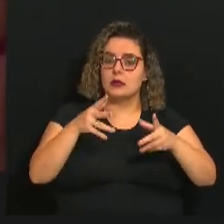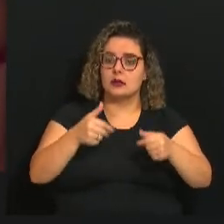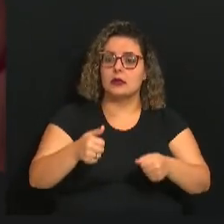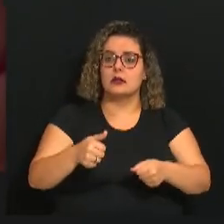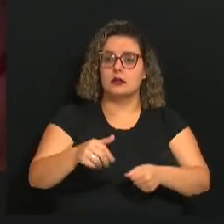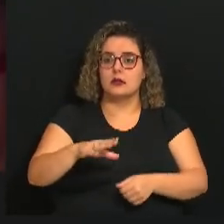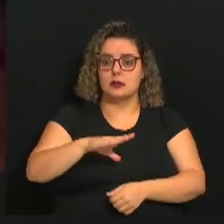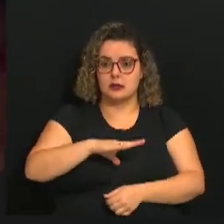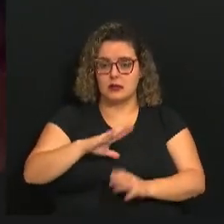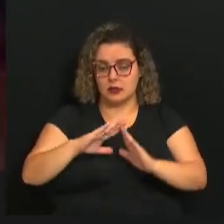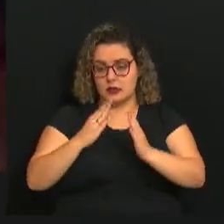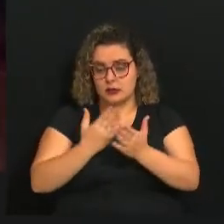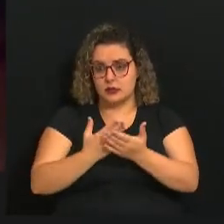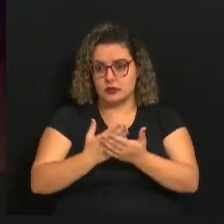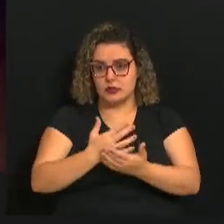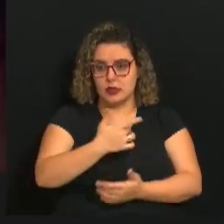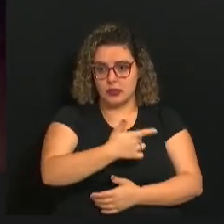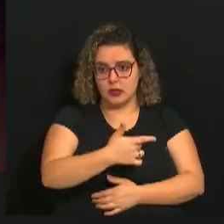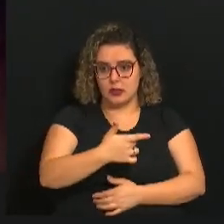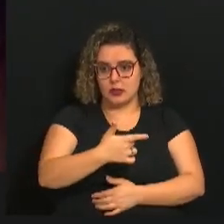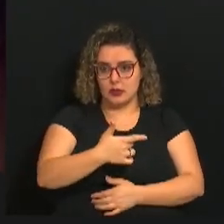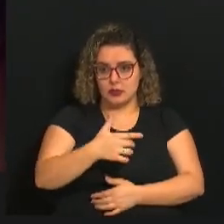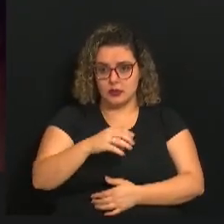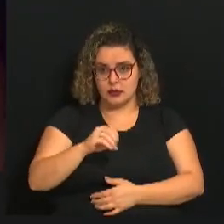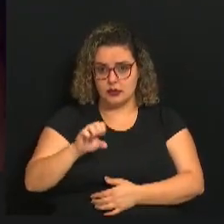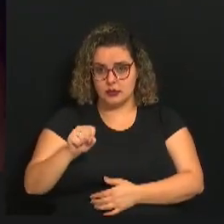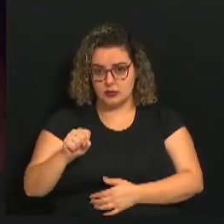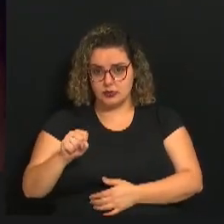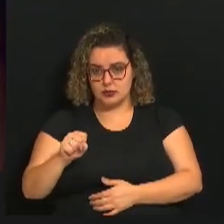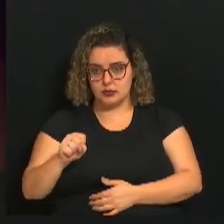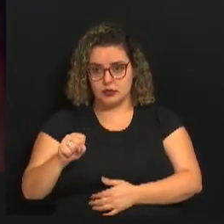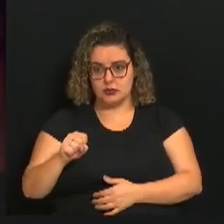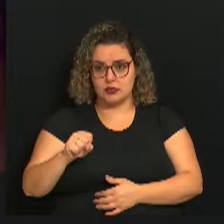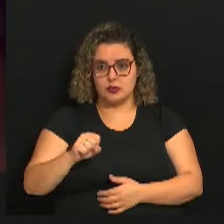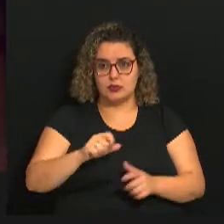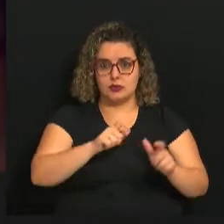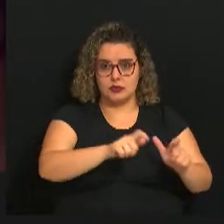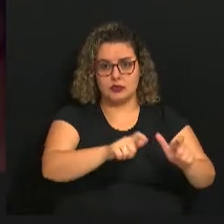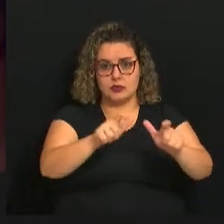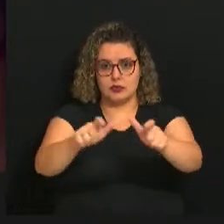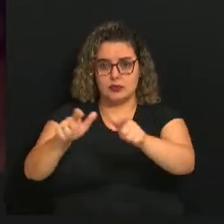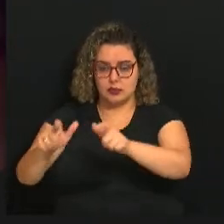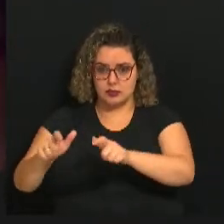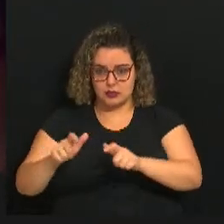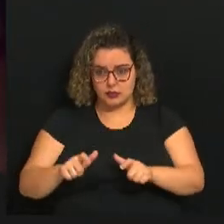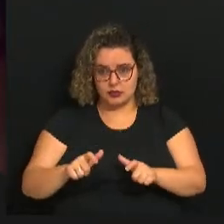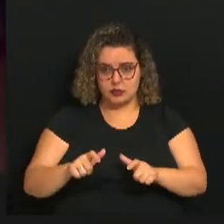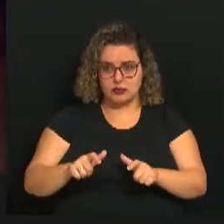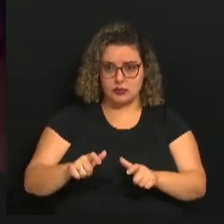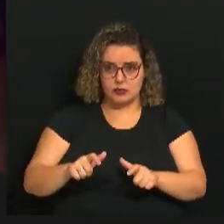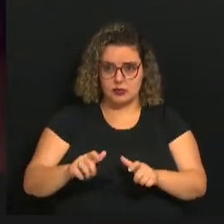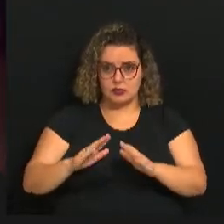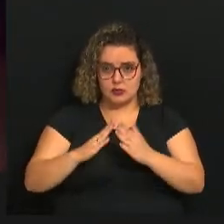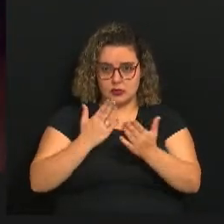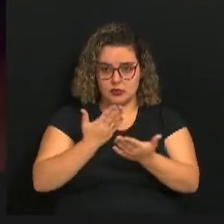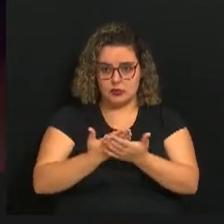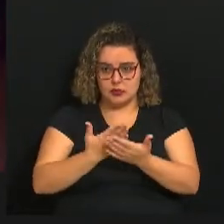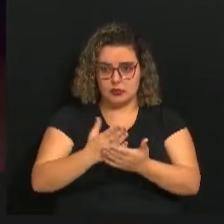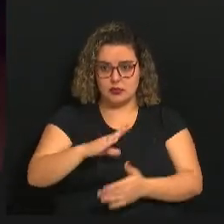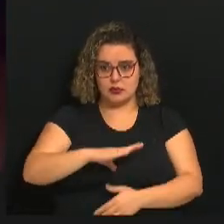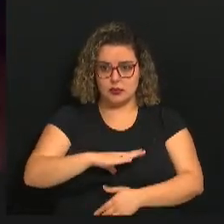temos hoje 208 unidades educacionais na rede municipal, e dessas